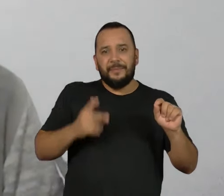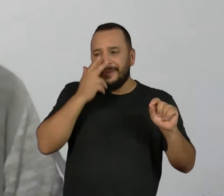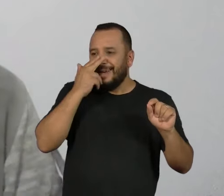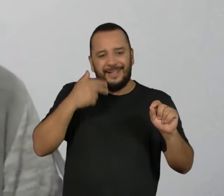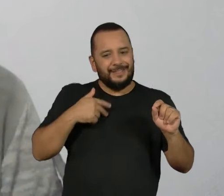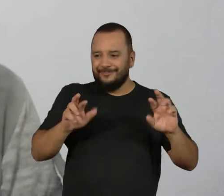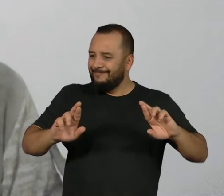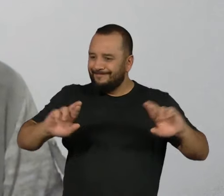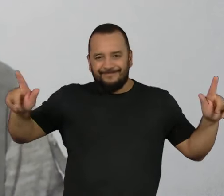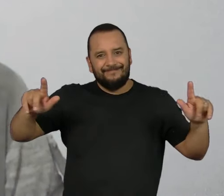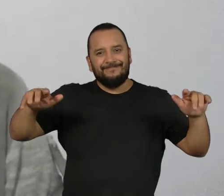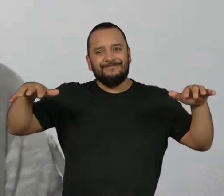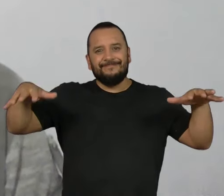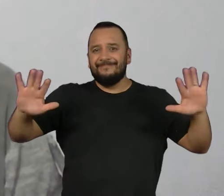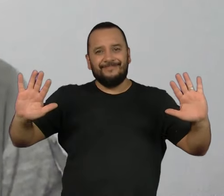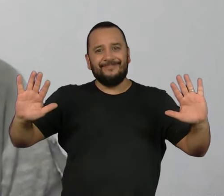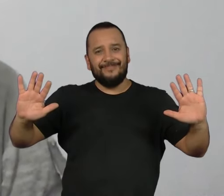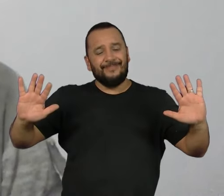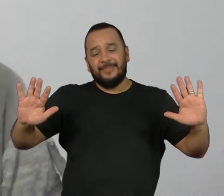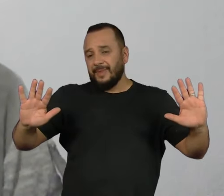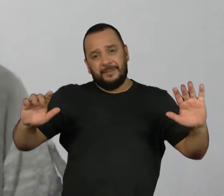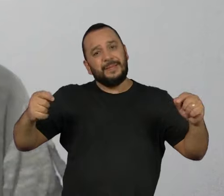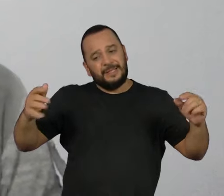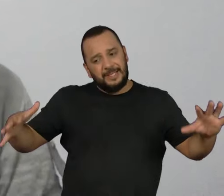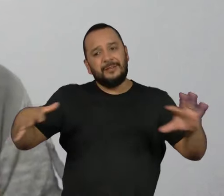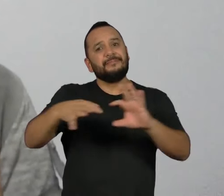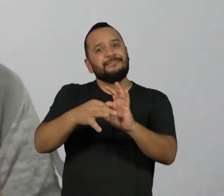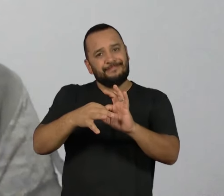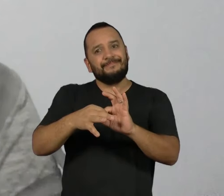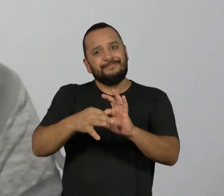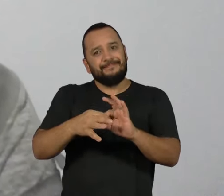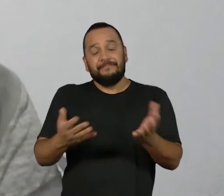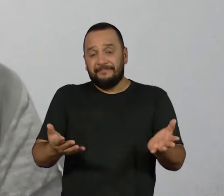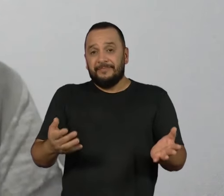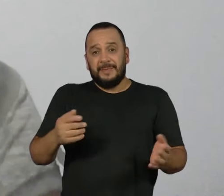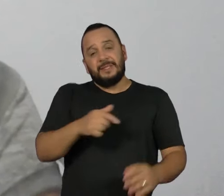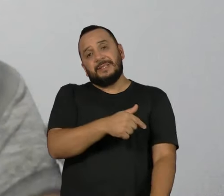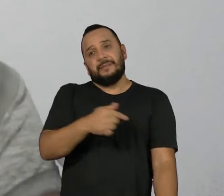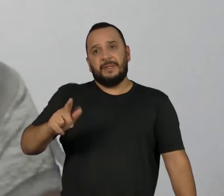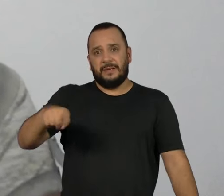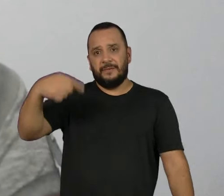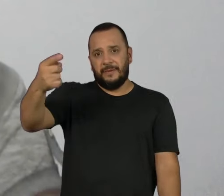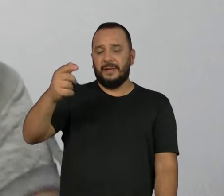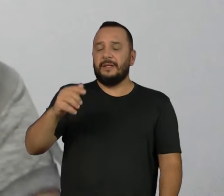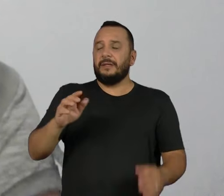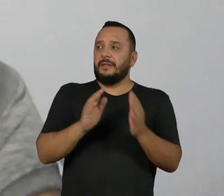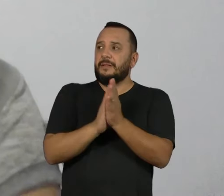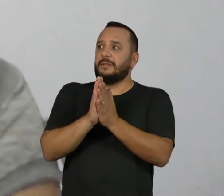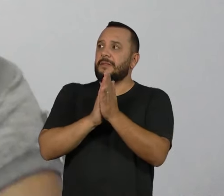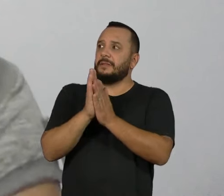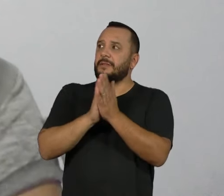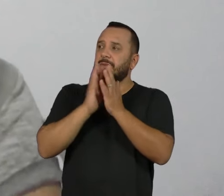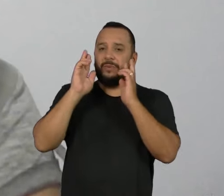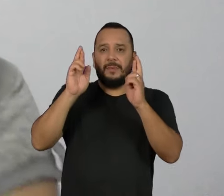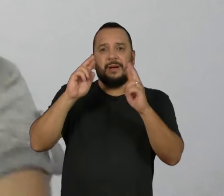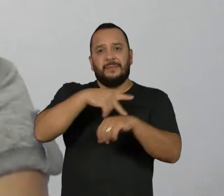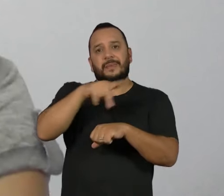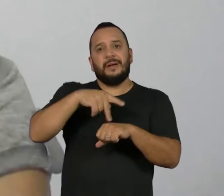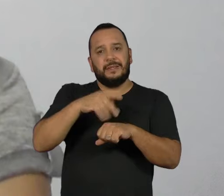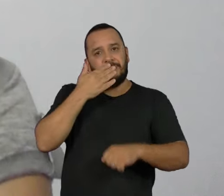sem recursos. Então, eu espero que na semana que vem, pelo menos, a promessa dos países sejam